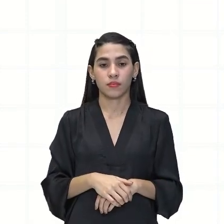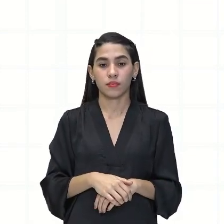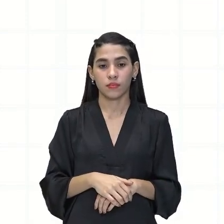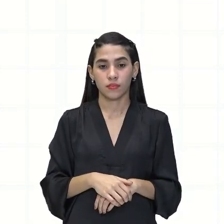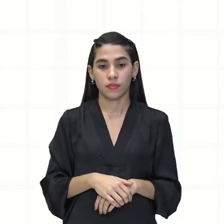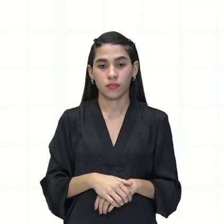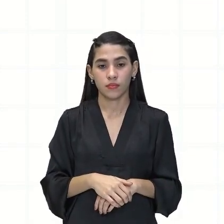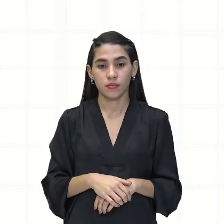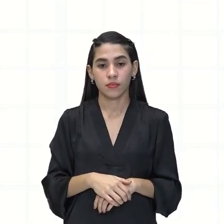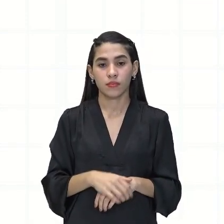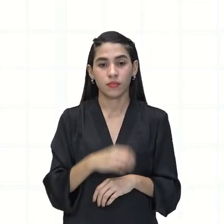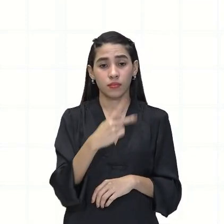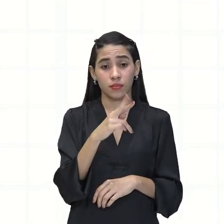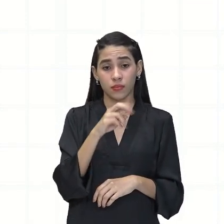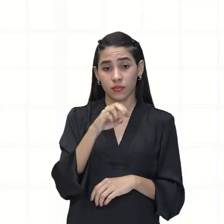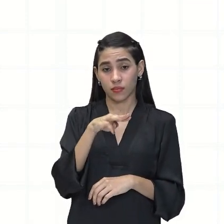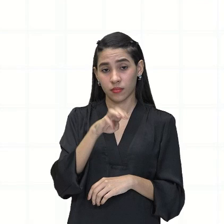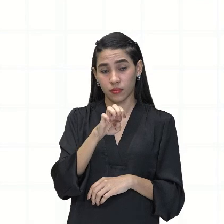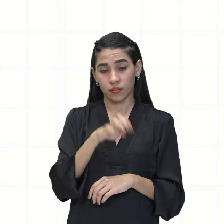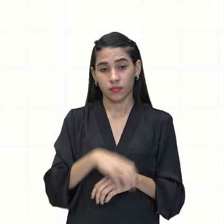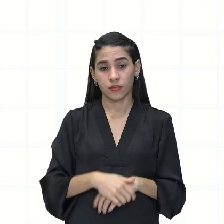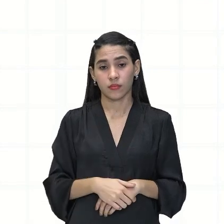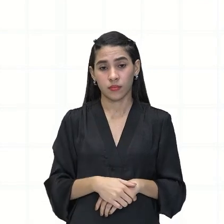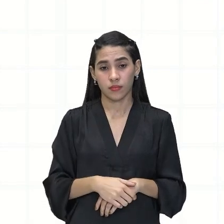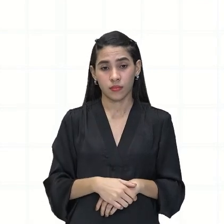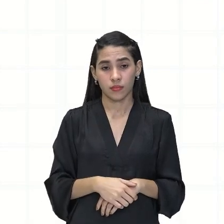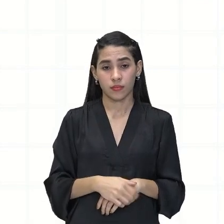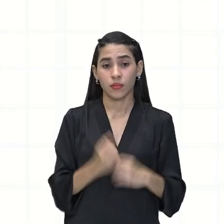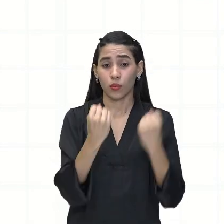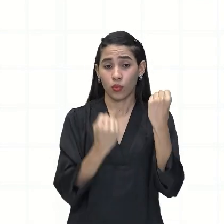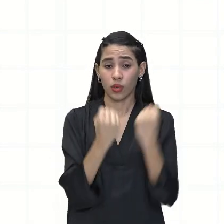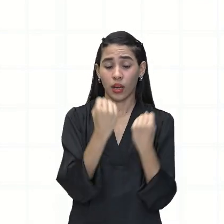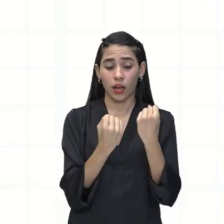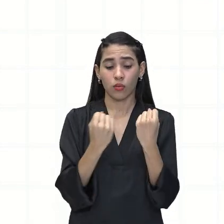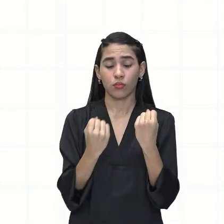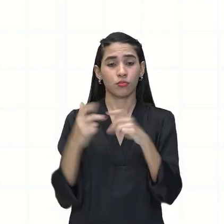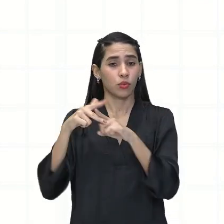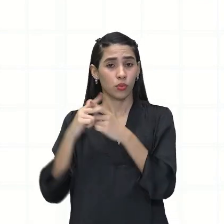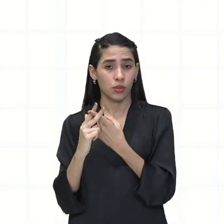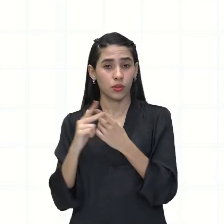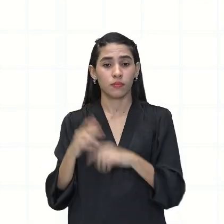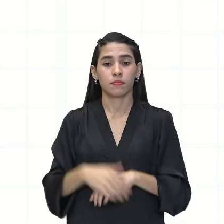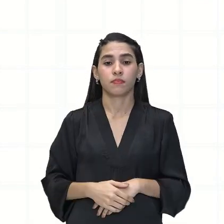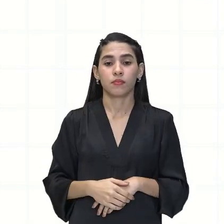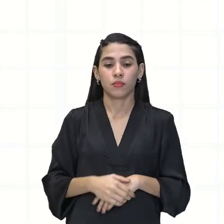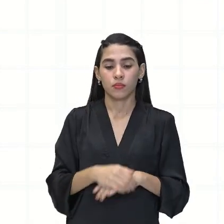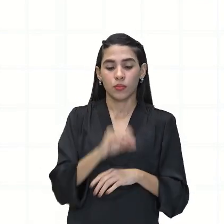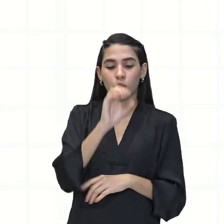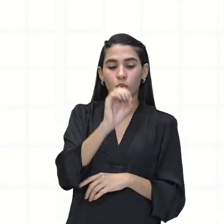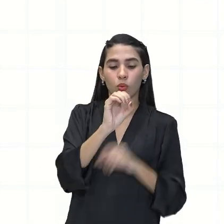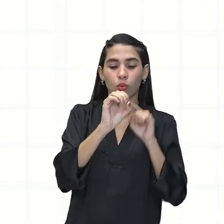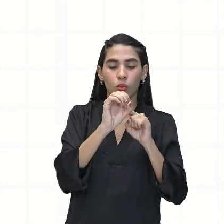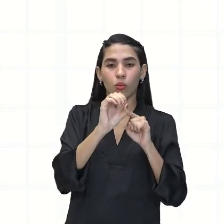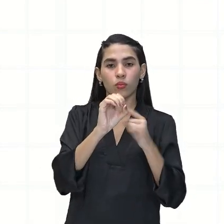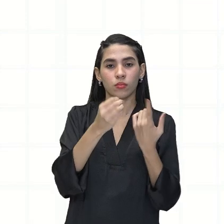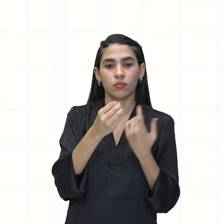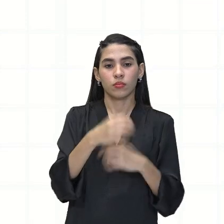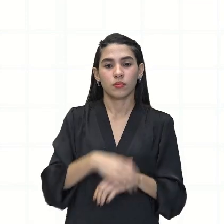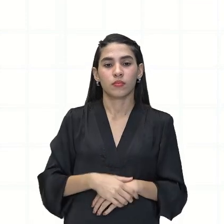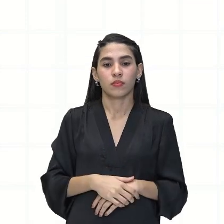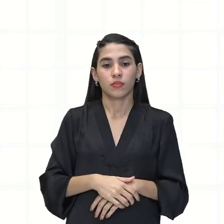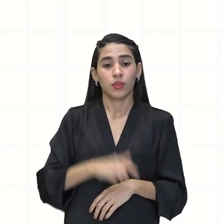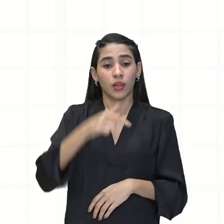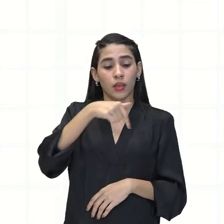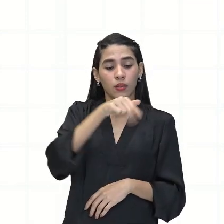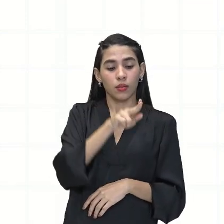nosso pronome. Então, o carro foi ele que consertou. O o seria o quê? O carro, né? E o que está